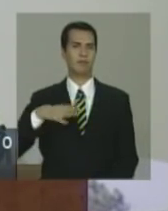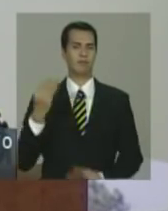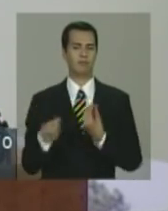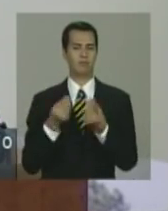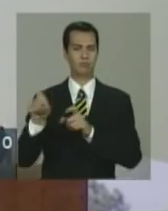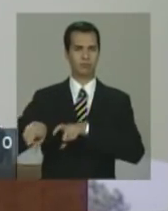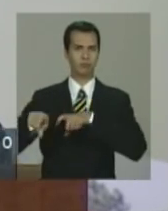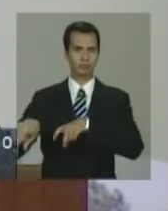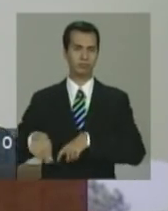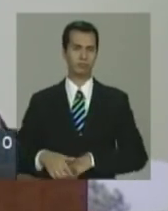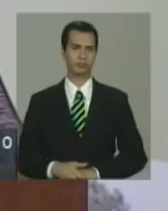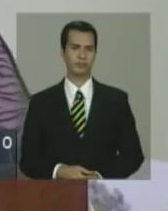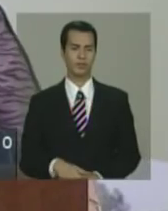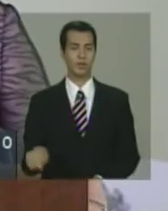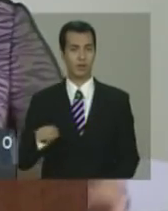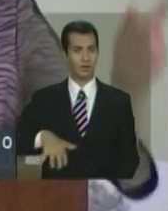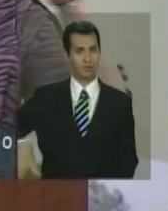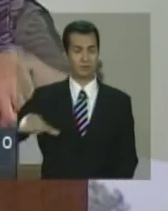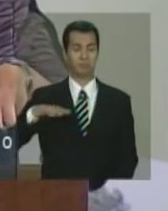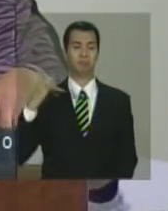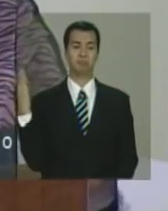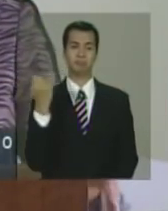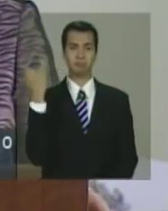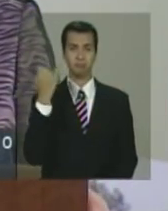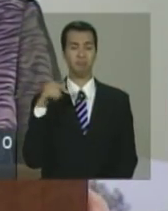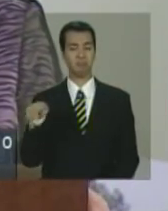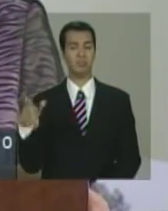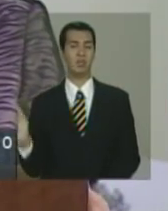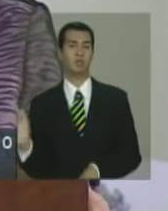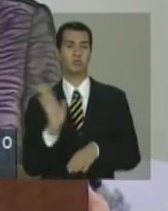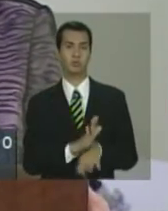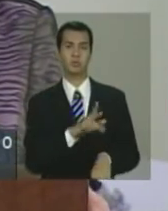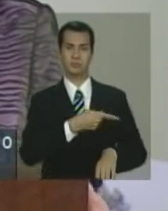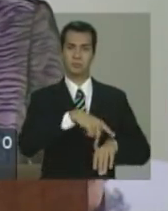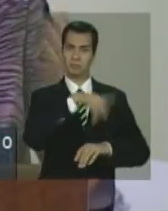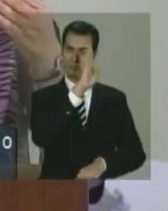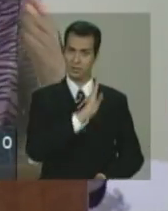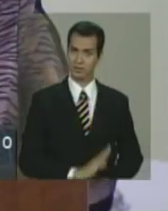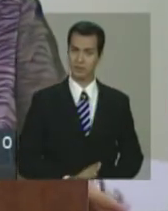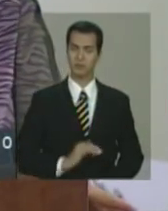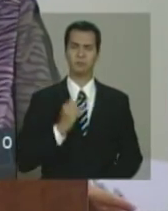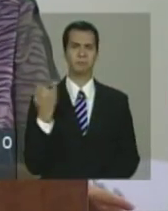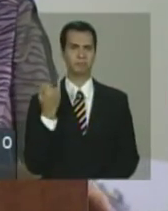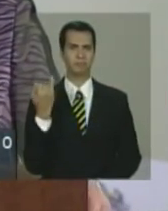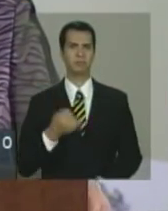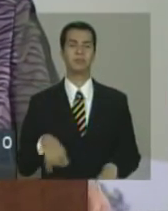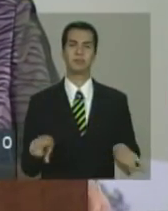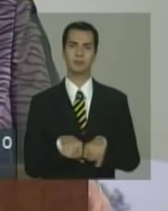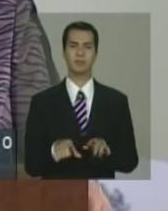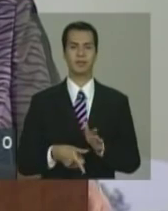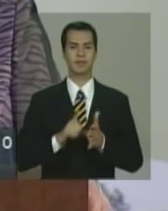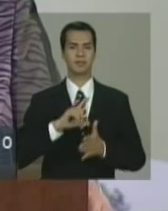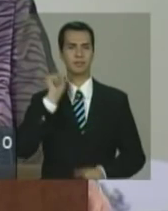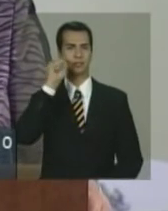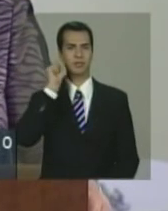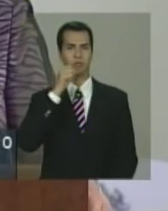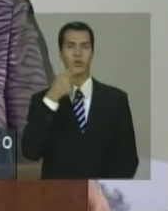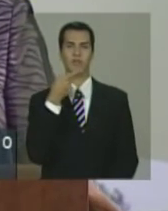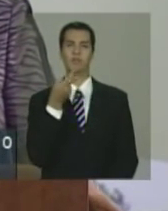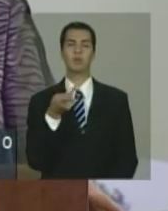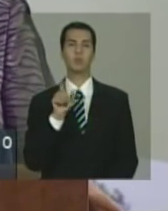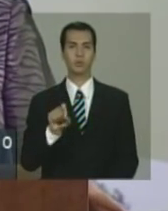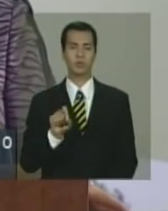área legítima, que é uma área que engrandece esse país, que, de fato, como disse a senadora,